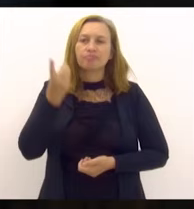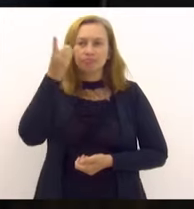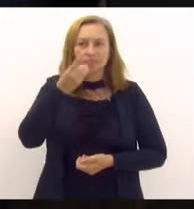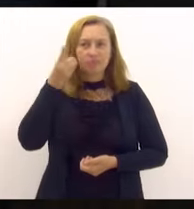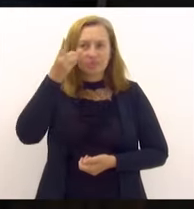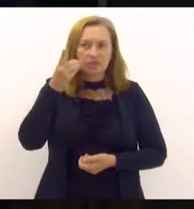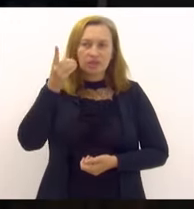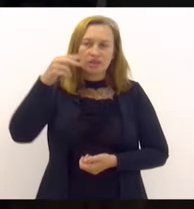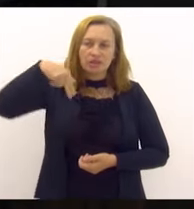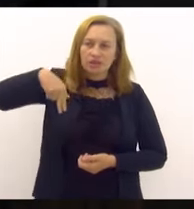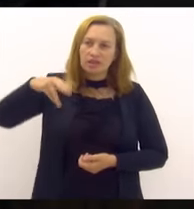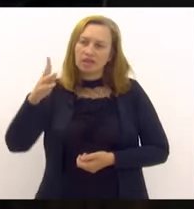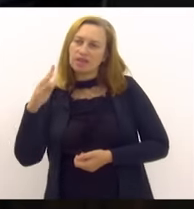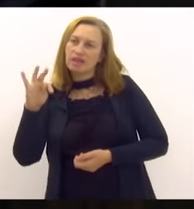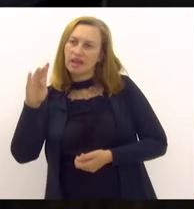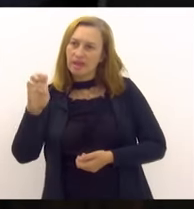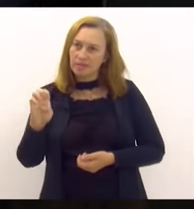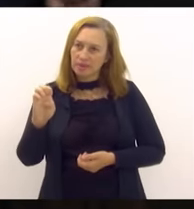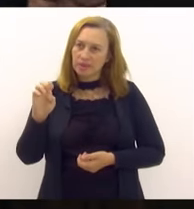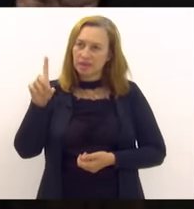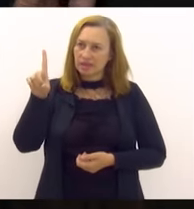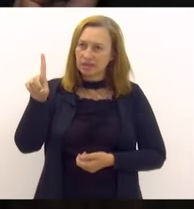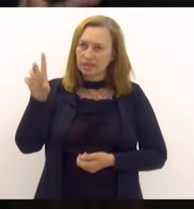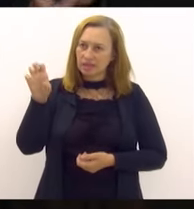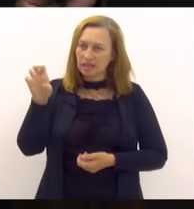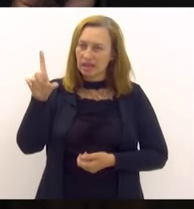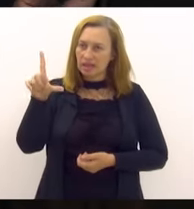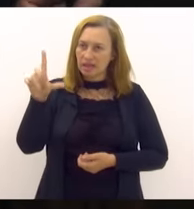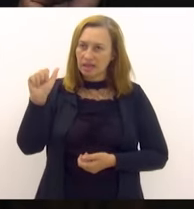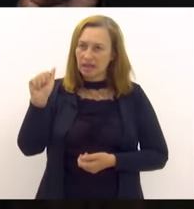Deputado Guilherme Delaroli.